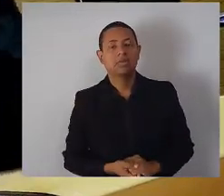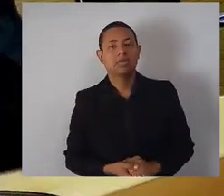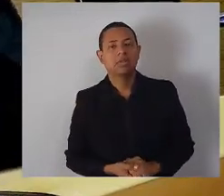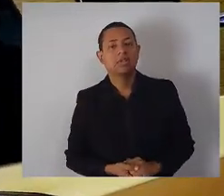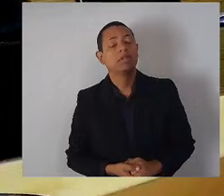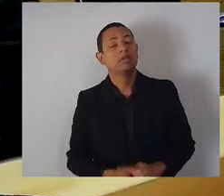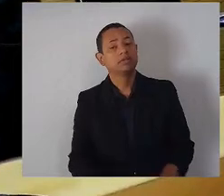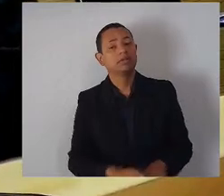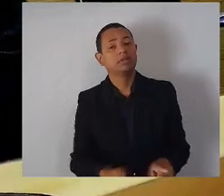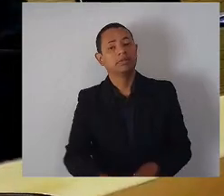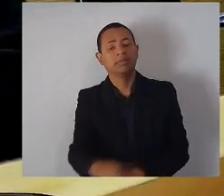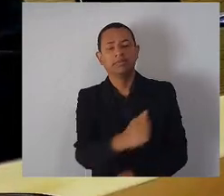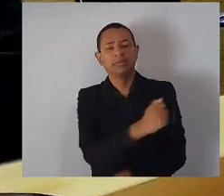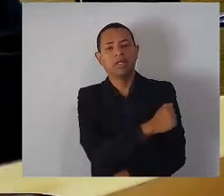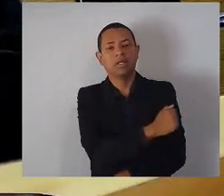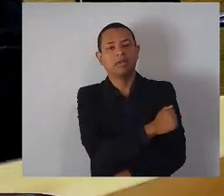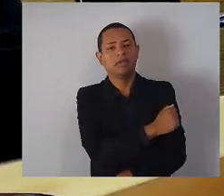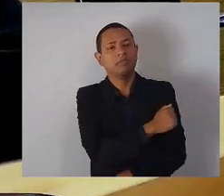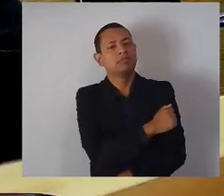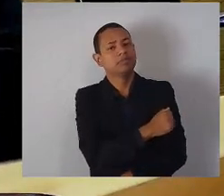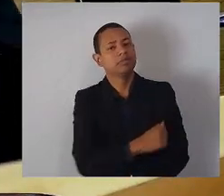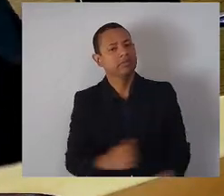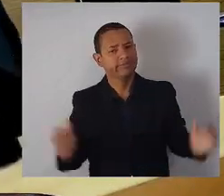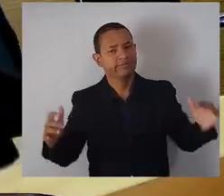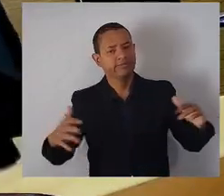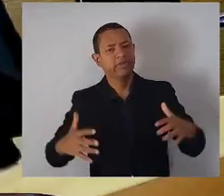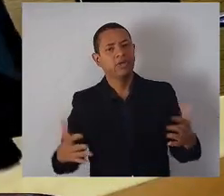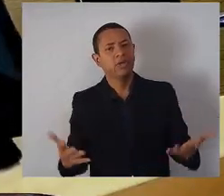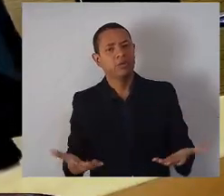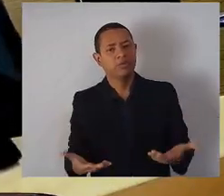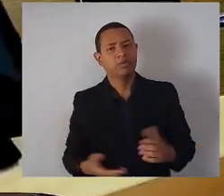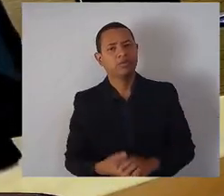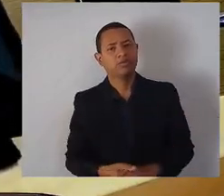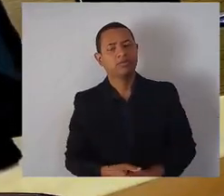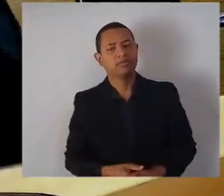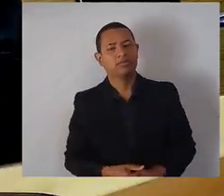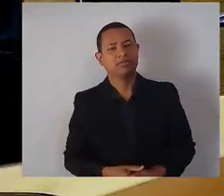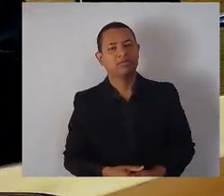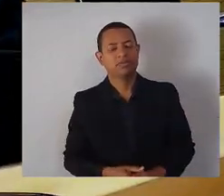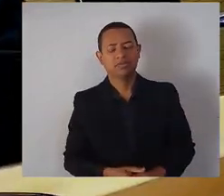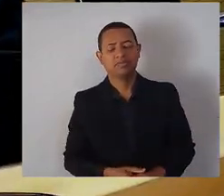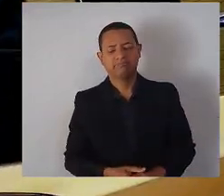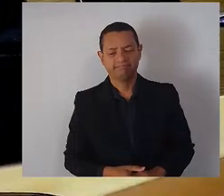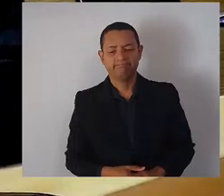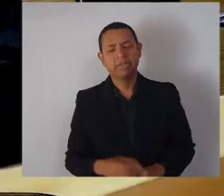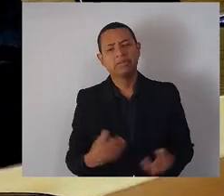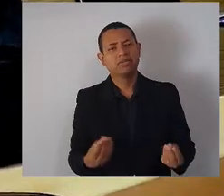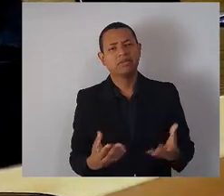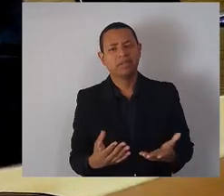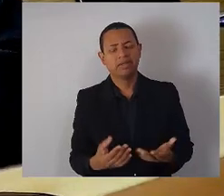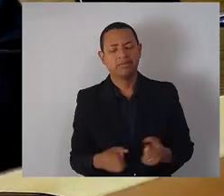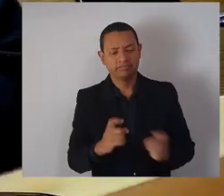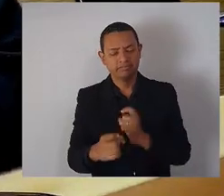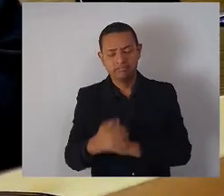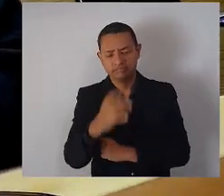os alunos que nos dão a honra de assistir a esta sessão.